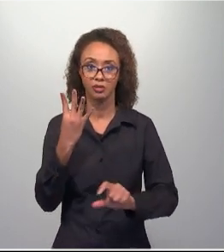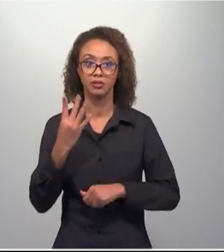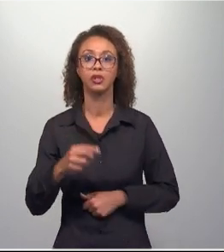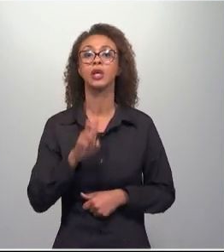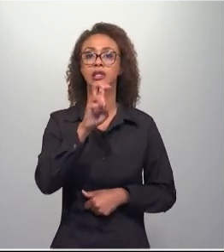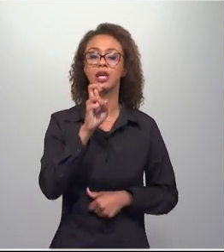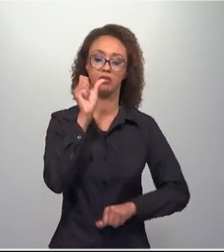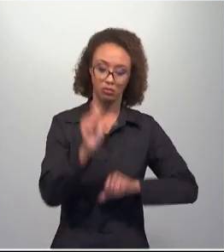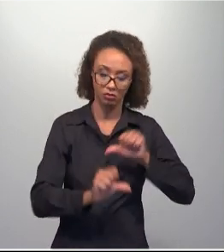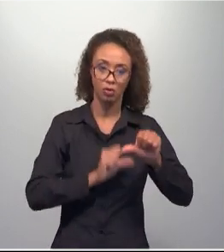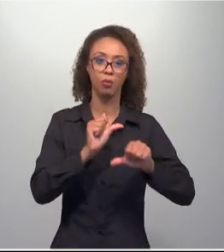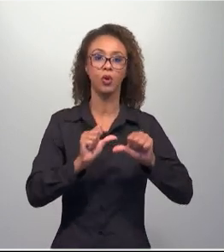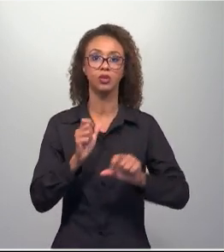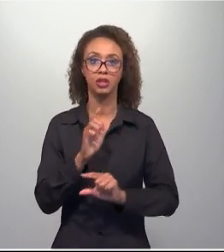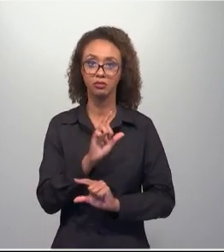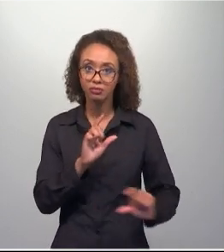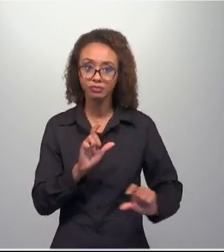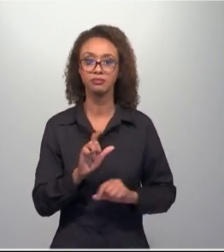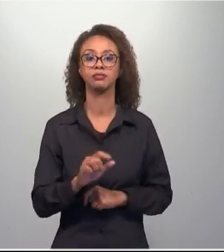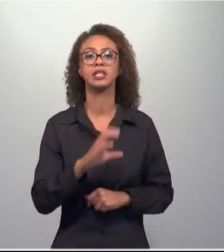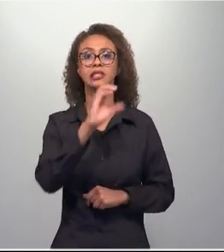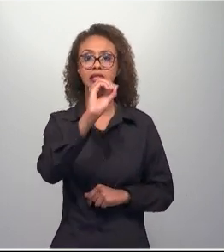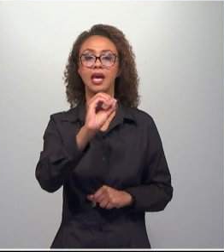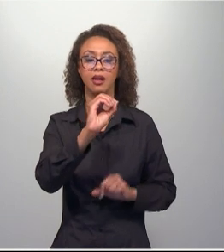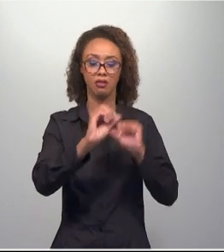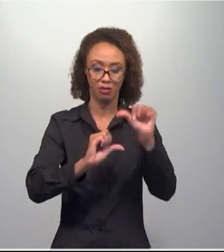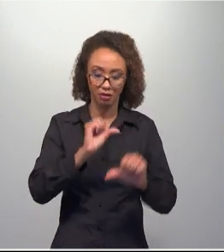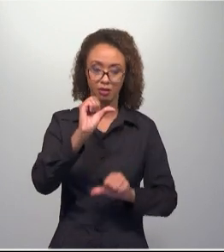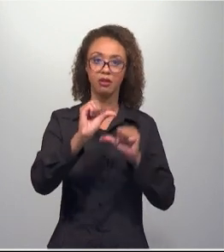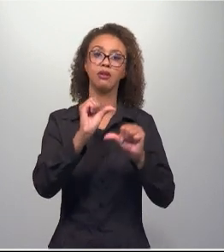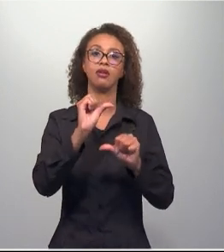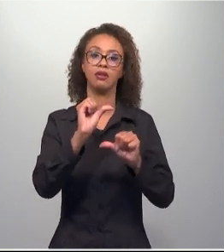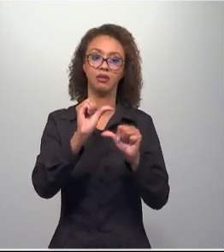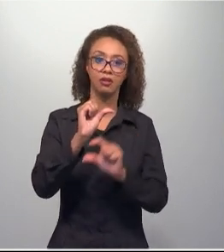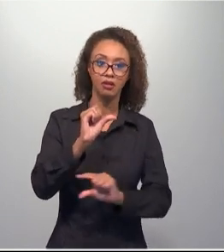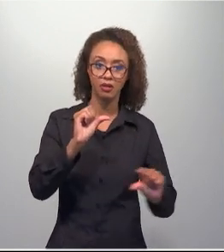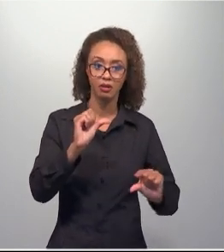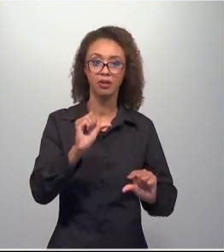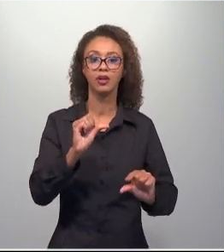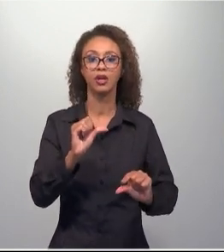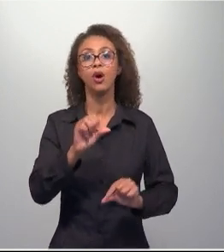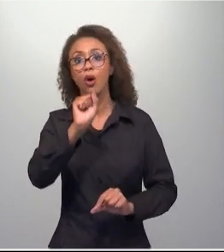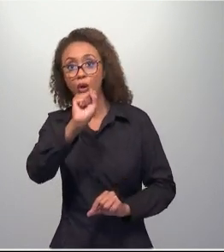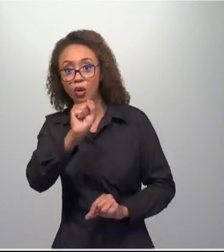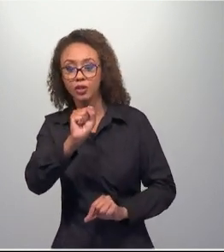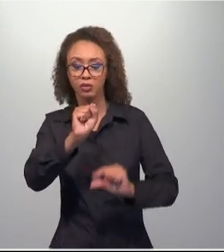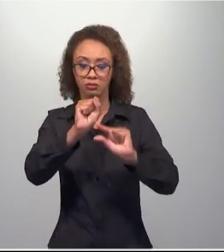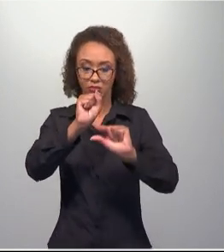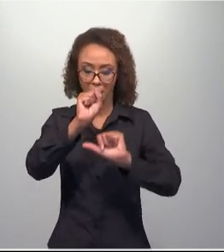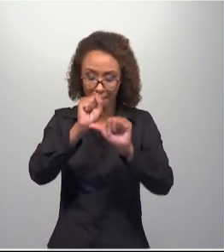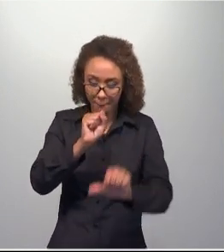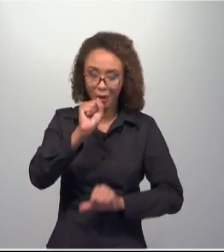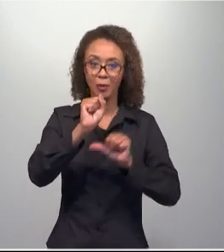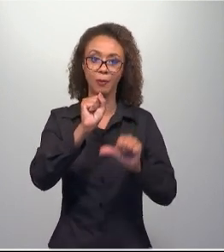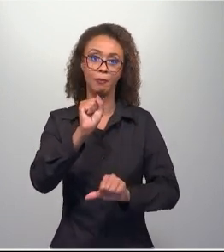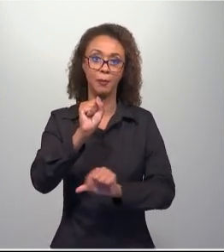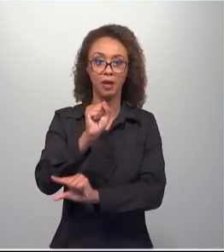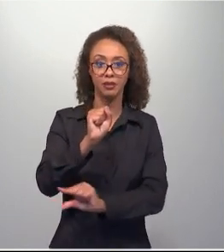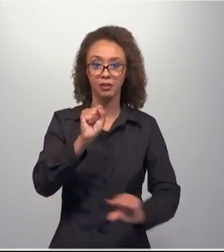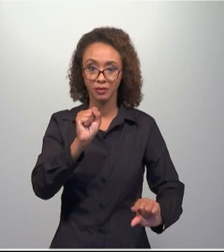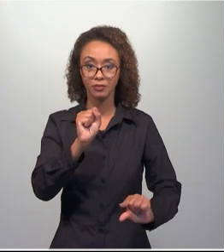transforma em binário 10 transforma em binário e 18 transforma em binário e tem então um binário